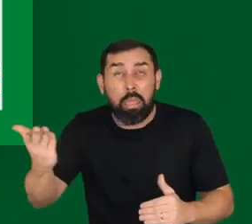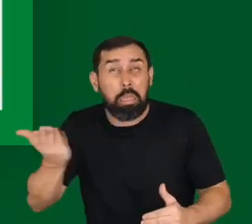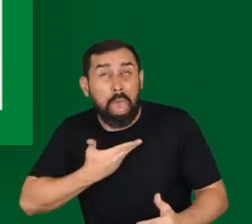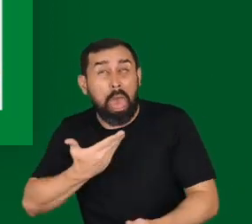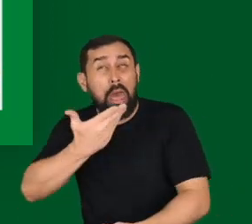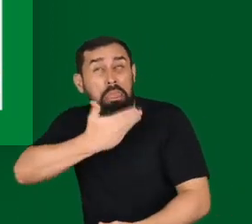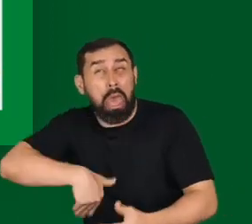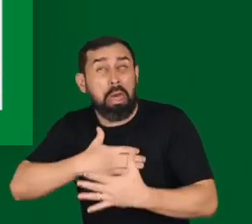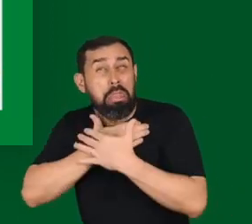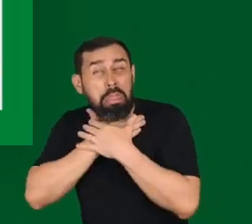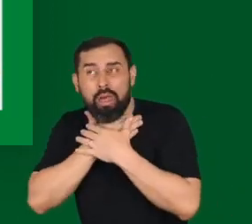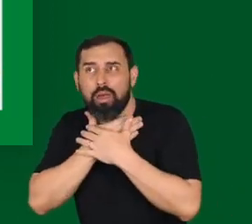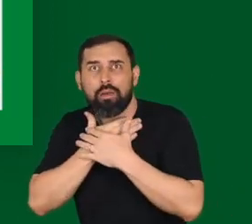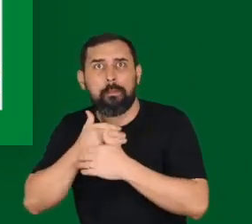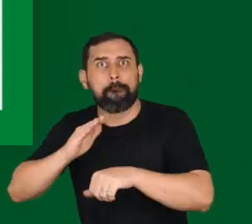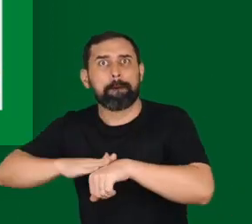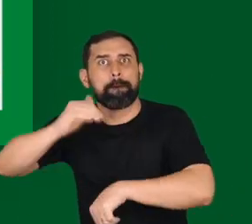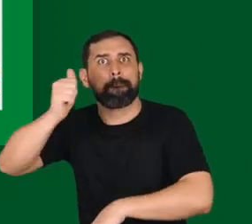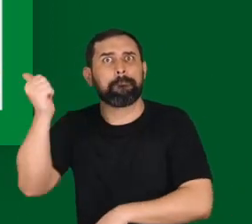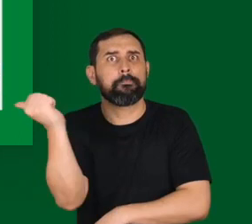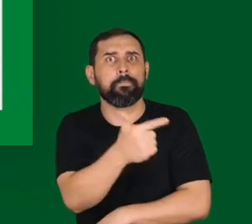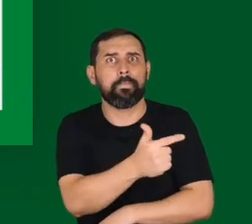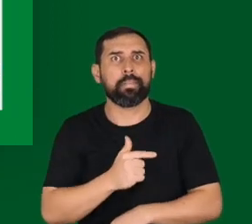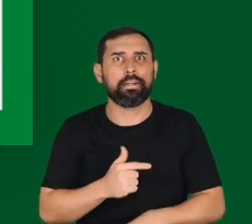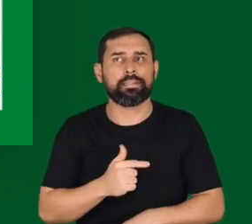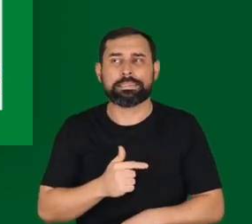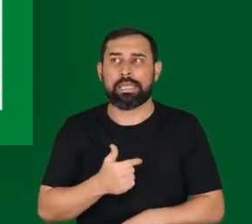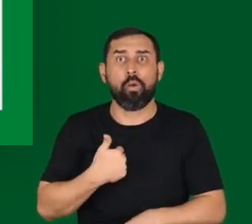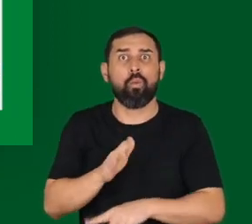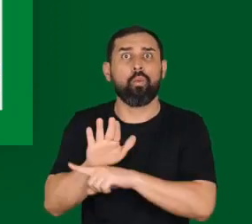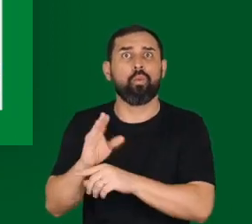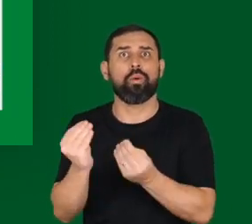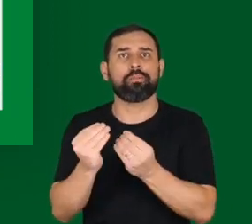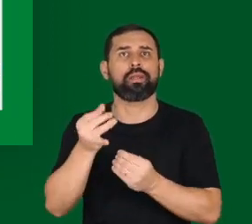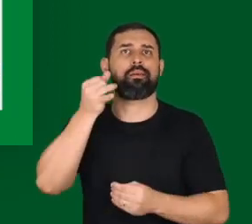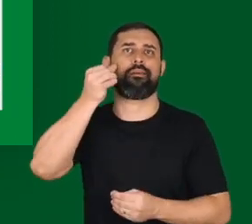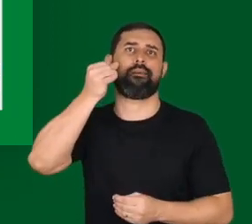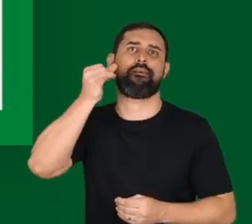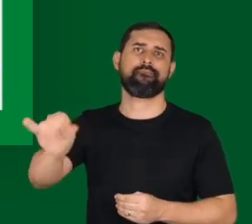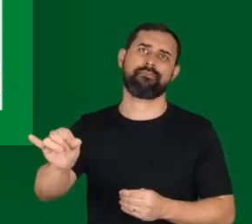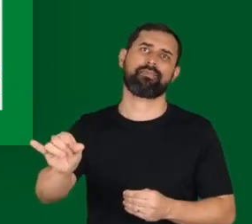público e a principal ação aí é a prevenção.